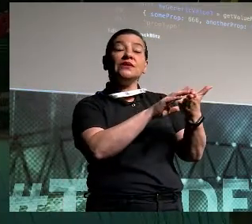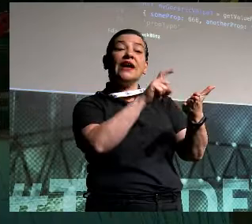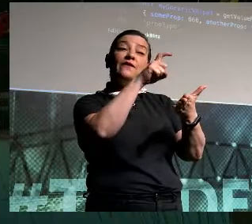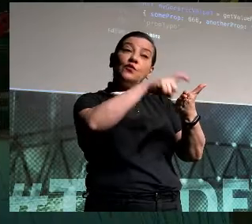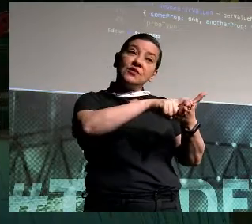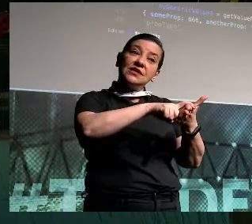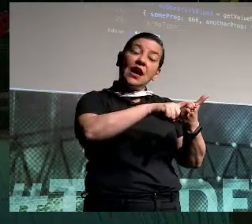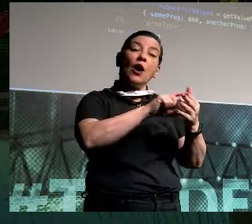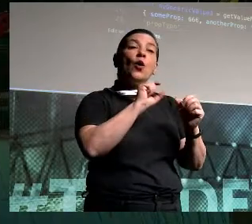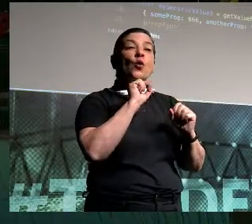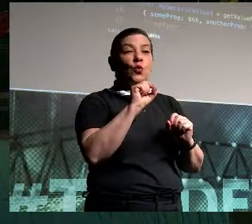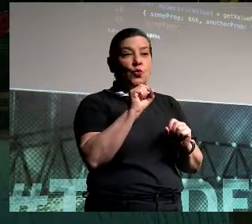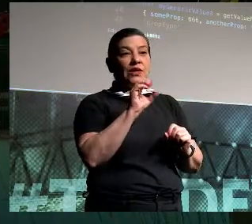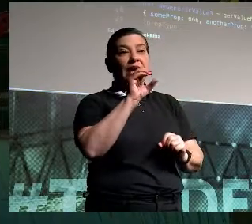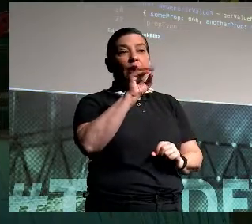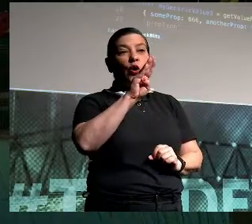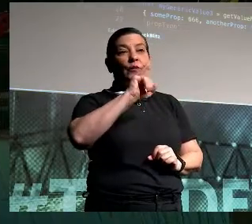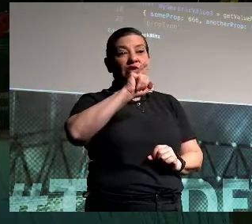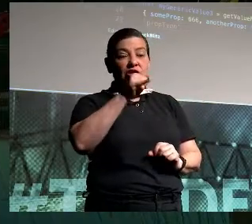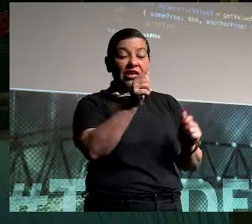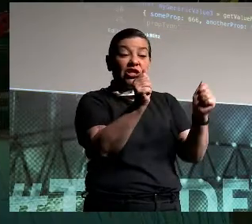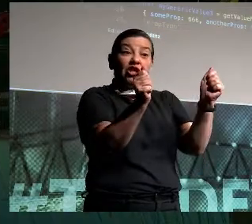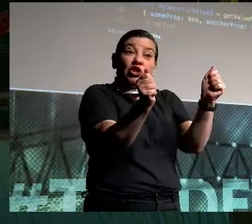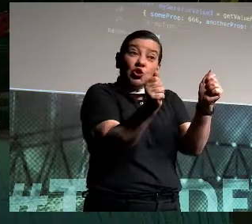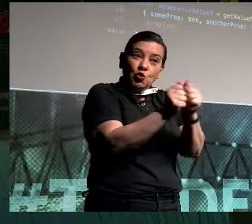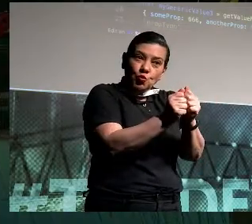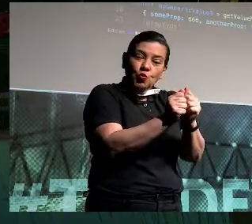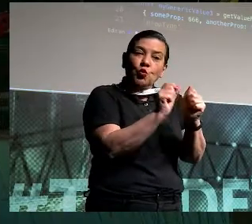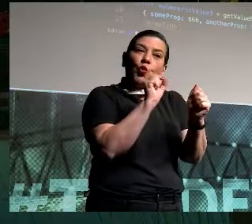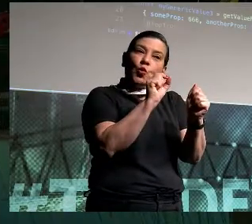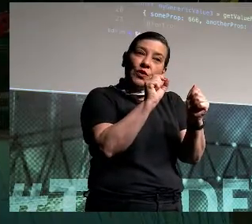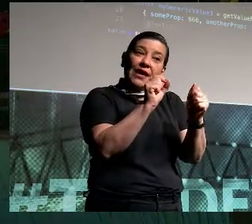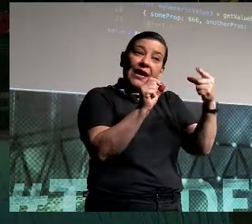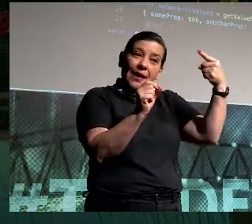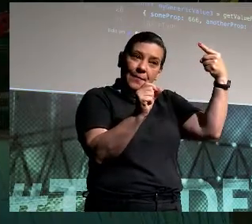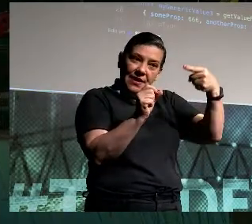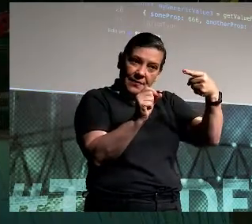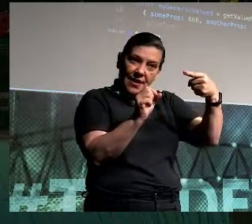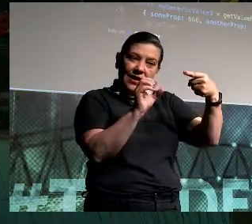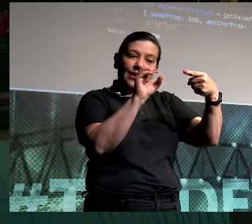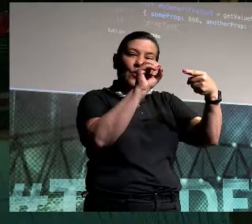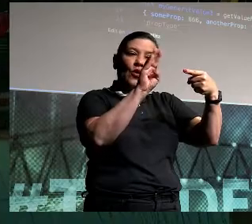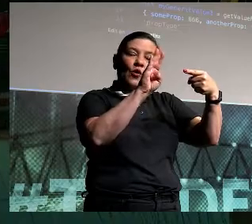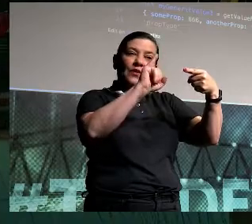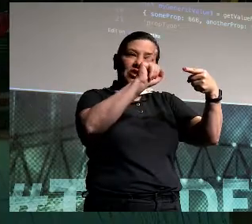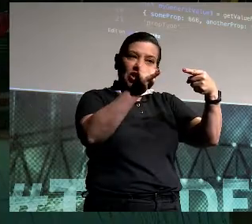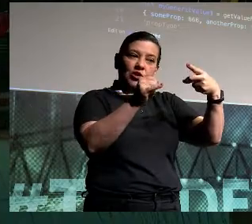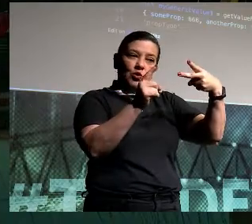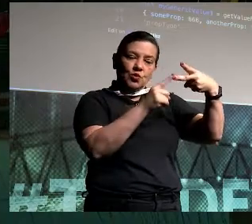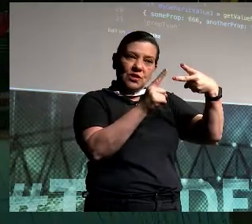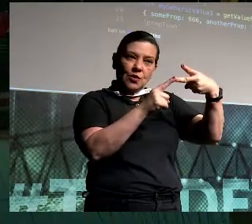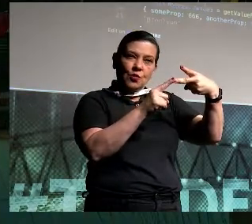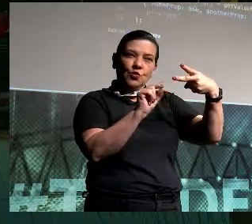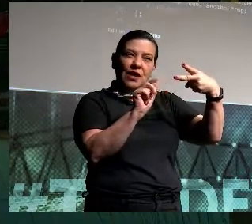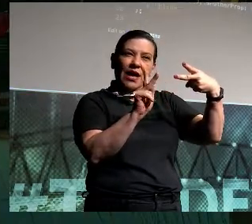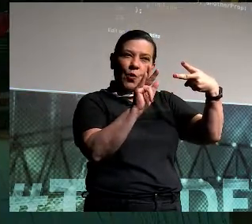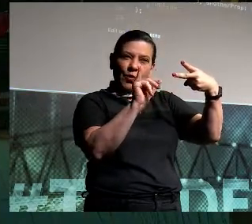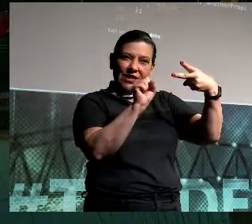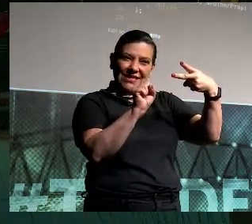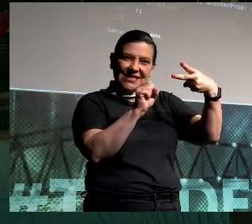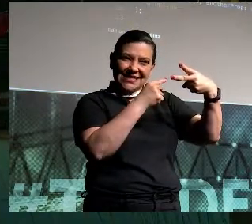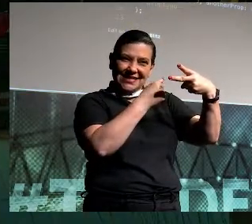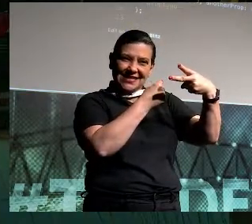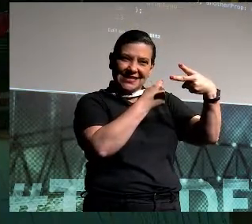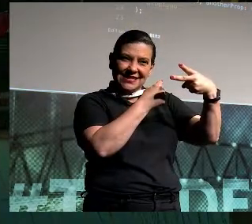é object com a key que eu receber aqui, sendo que o primeiro parâmetro é o object, o segundo é o keys. Então, agora, quando